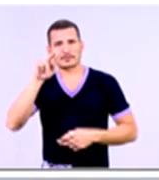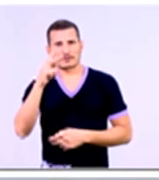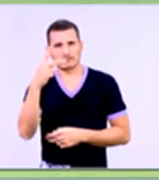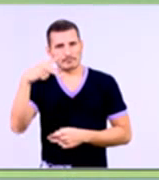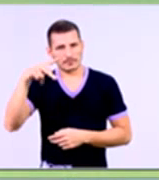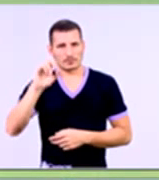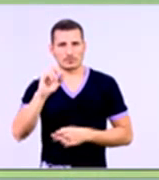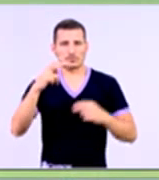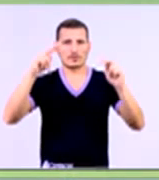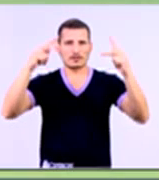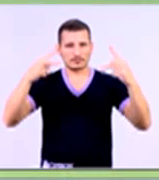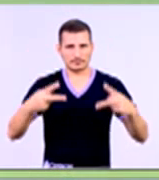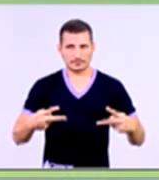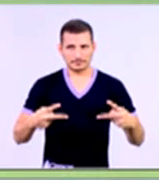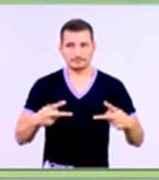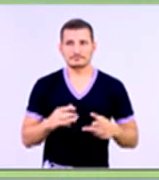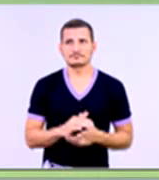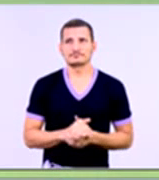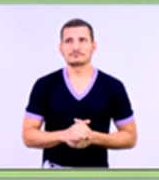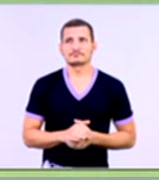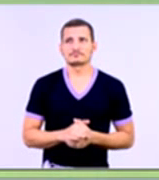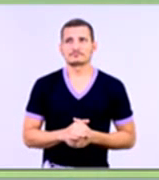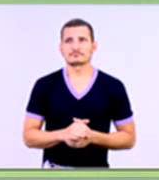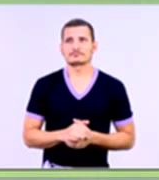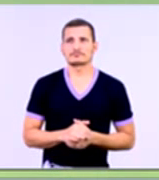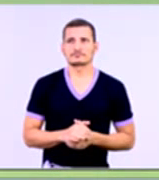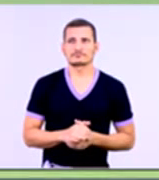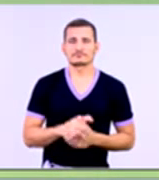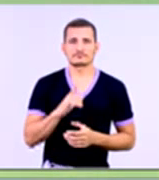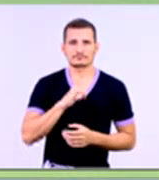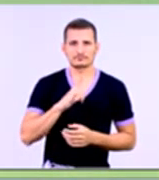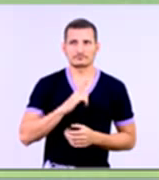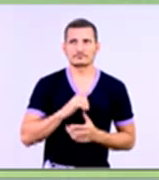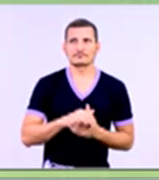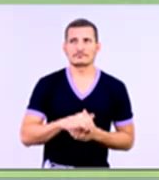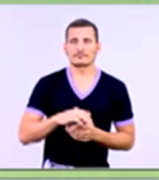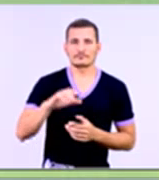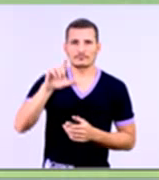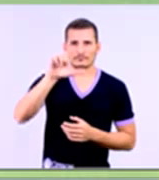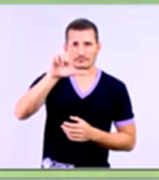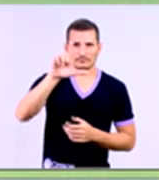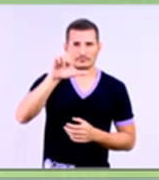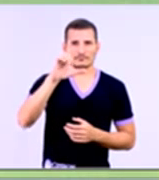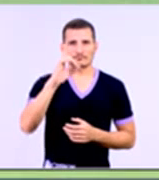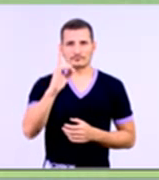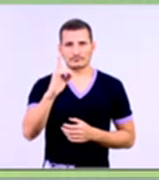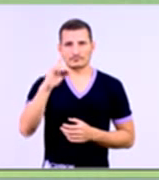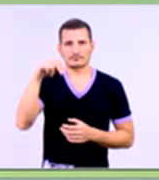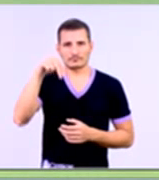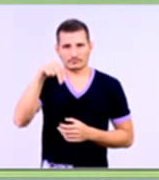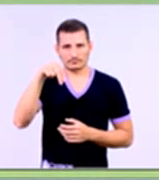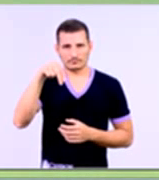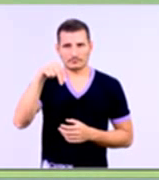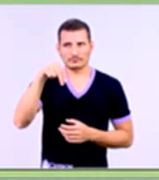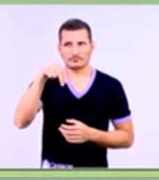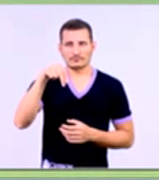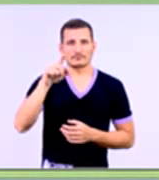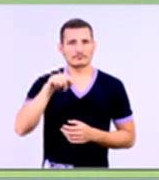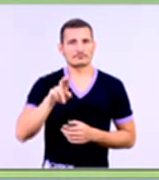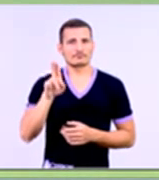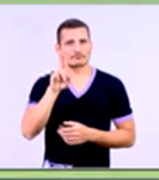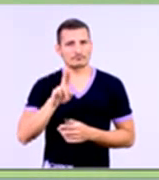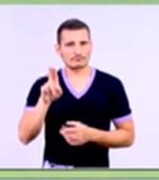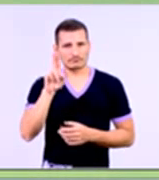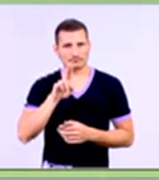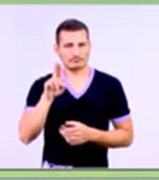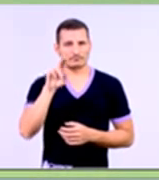HTML. Nós ainda temos o Local Delivery Network, que é muito utilizado